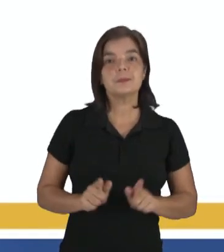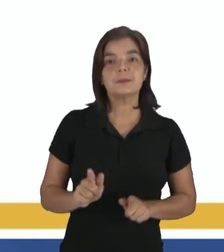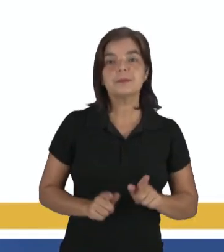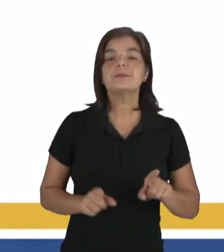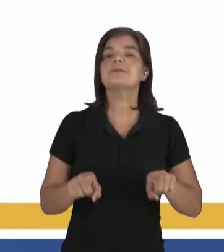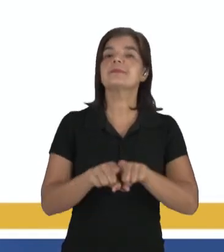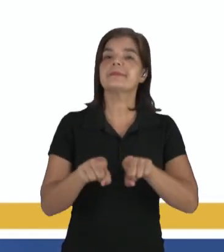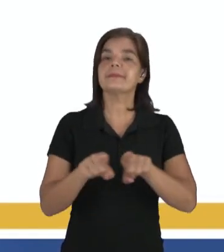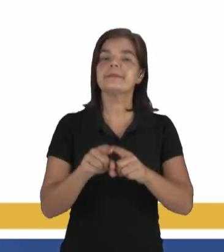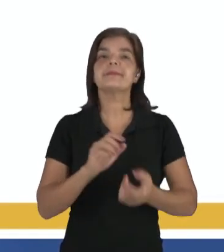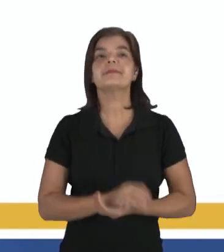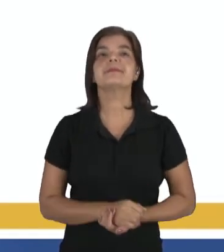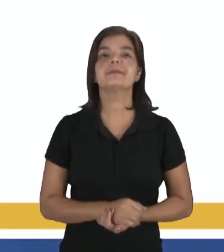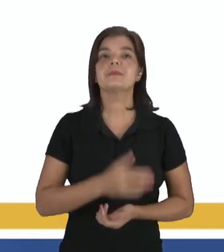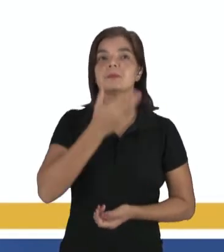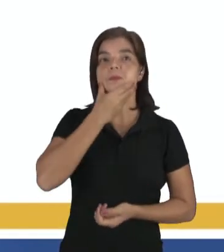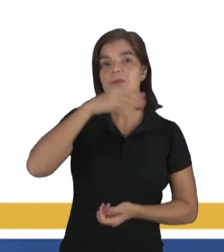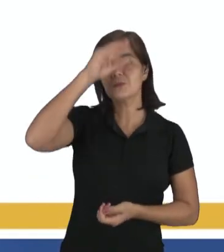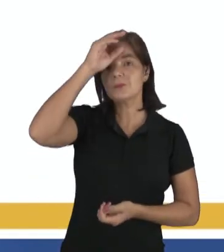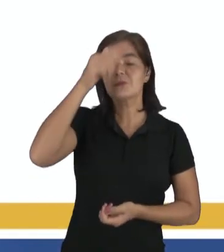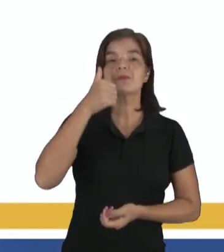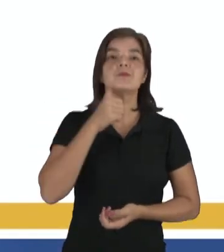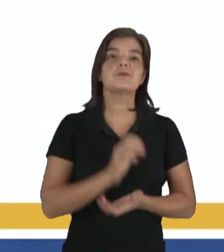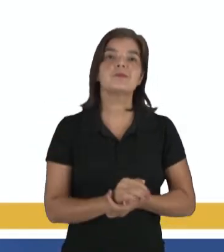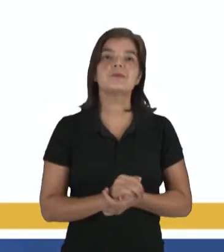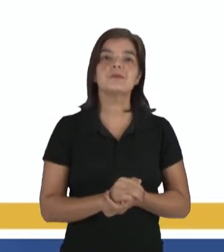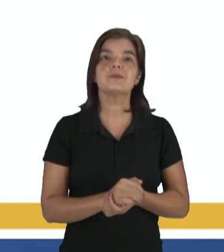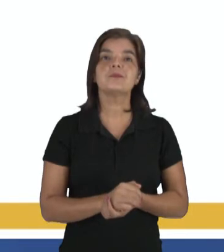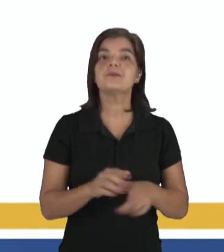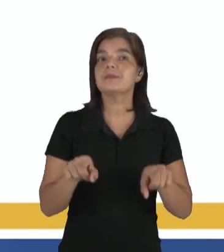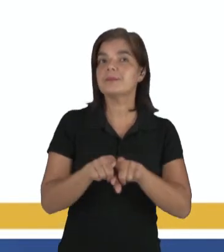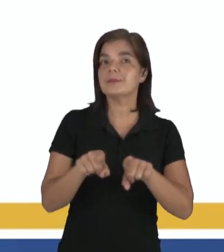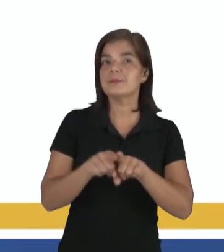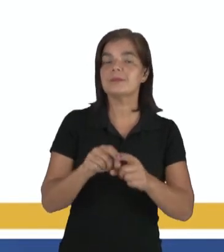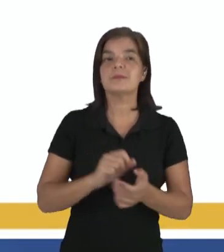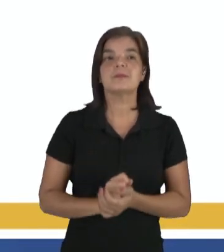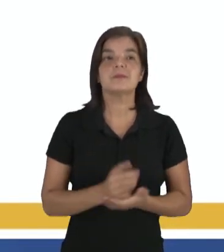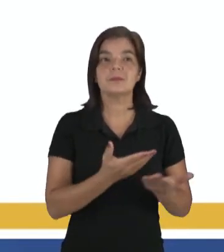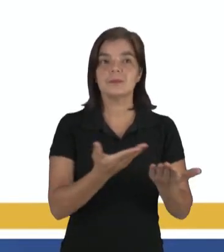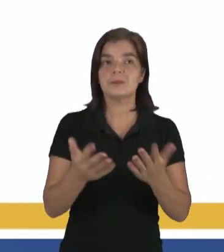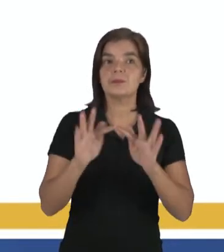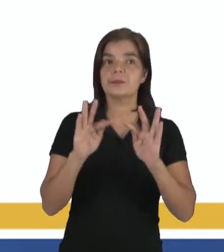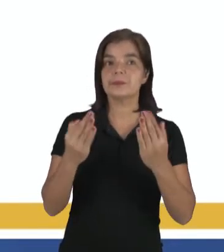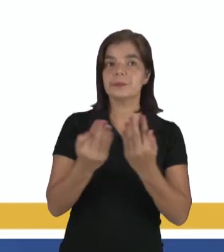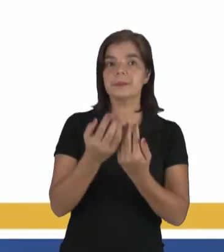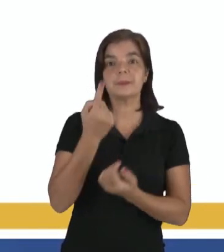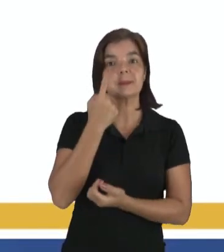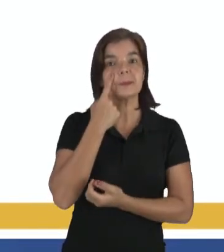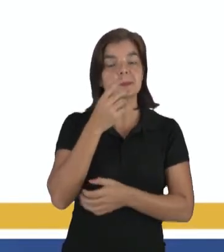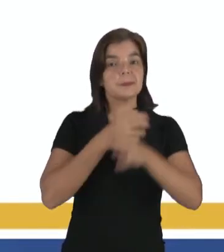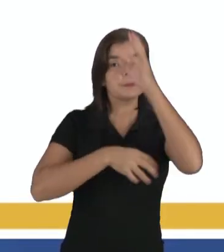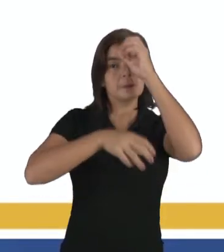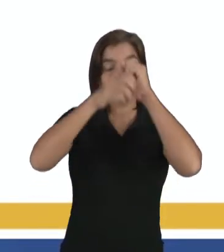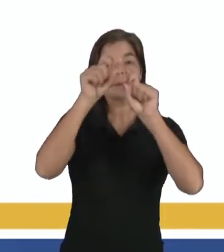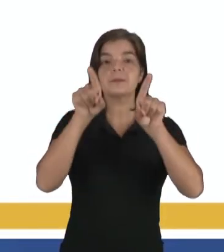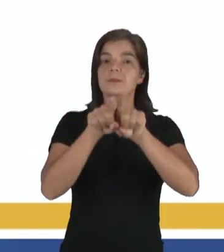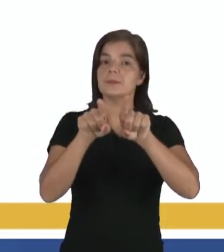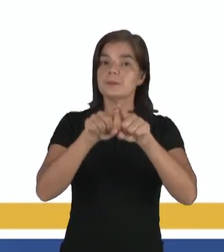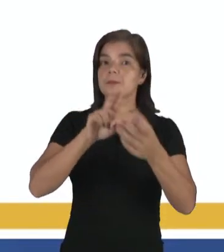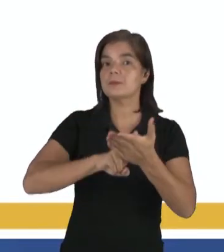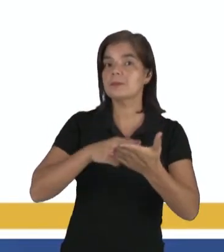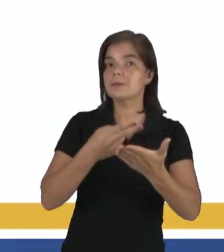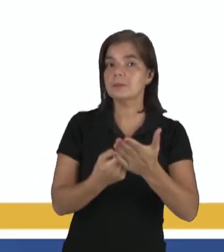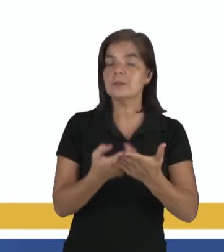Grand Father grandfather Father mother e causem esses membros da família que nós acabamos de aprender as